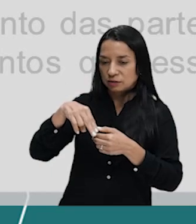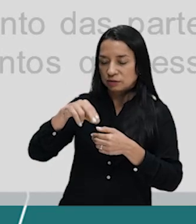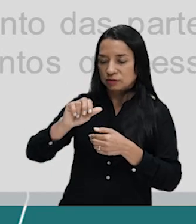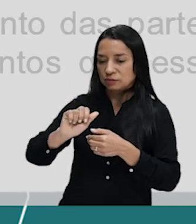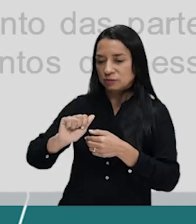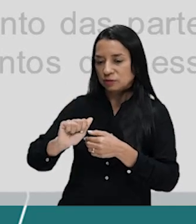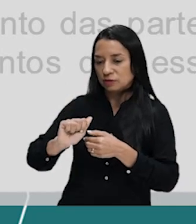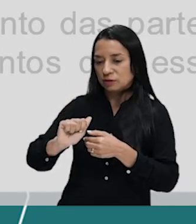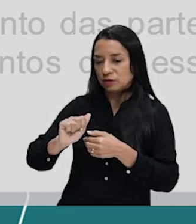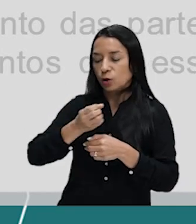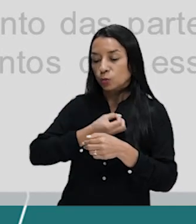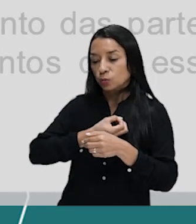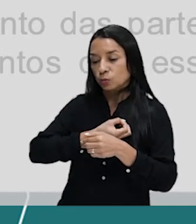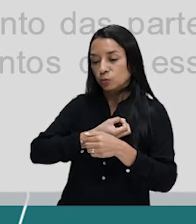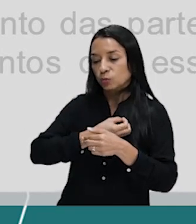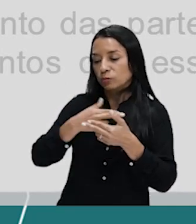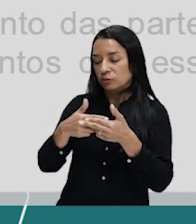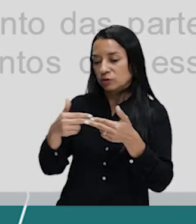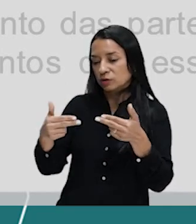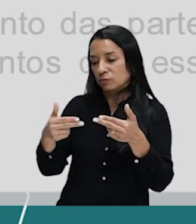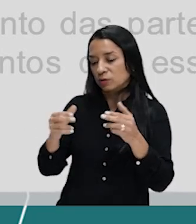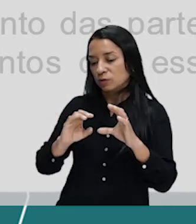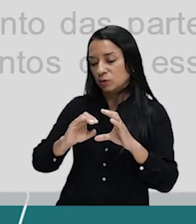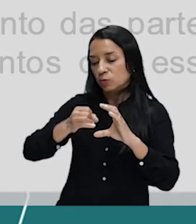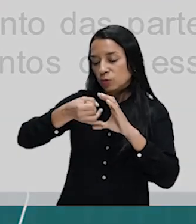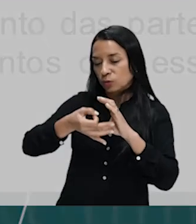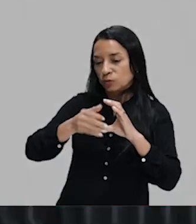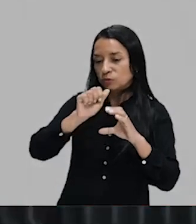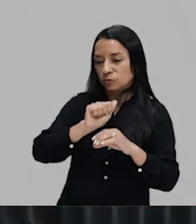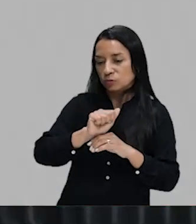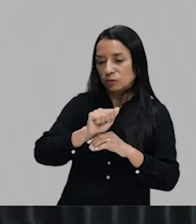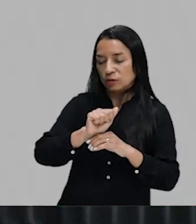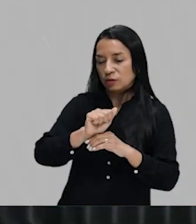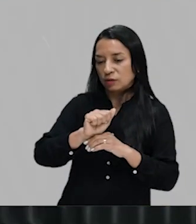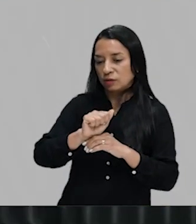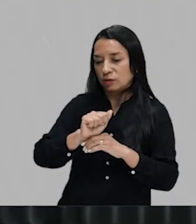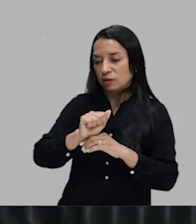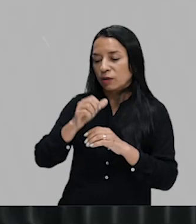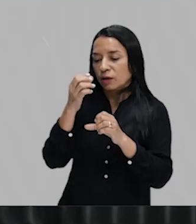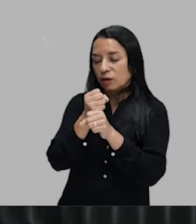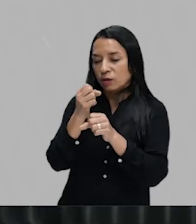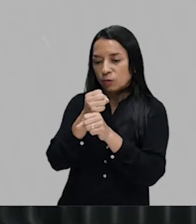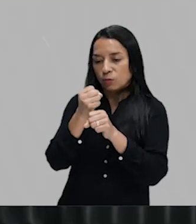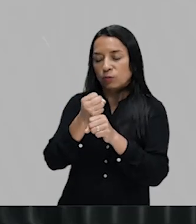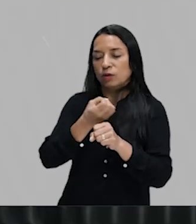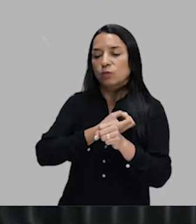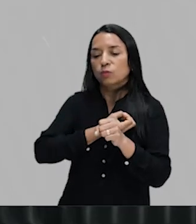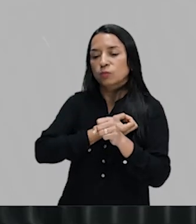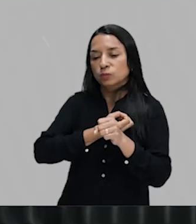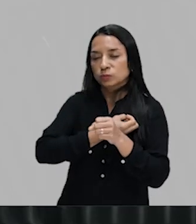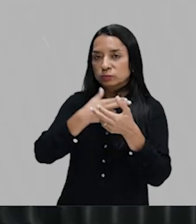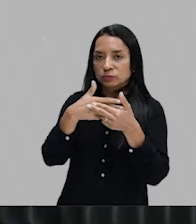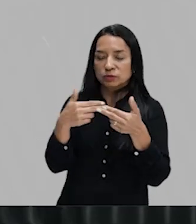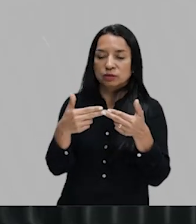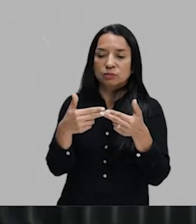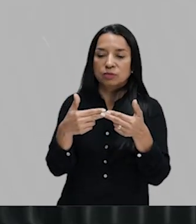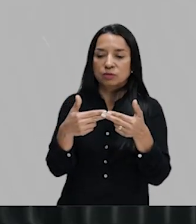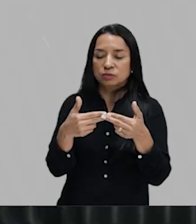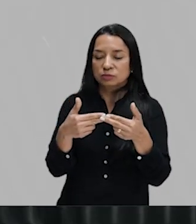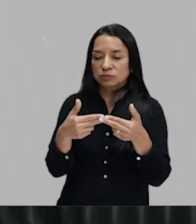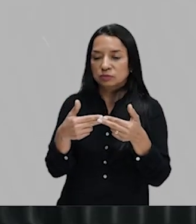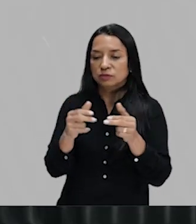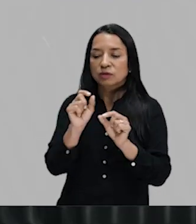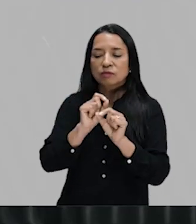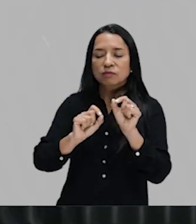A? Número de elementos do conjunto A. Obviamente, para eu calcular o número de elementos do conjunto das partes de A, eu